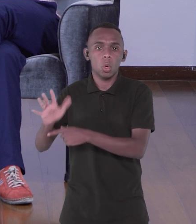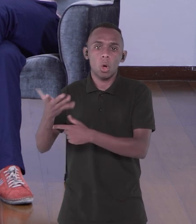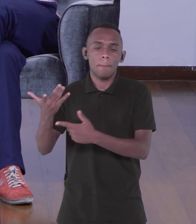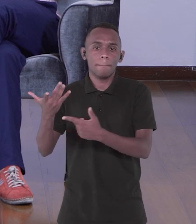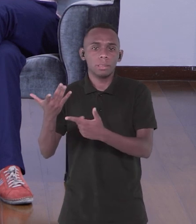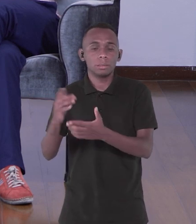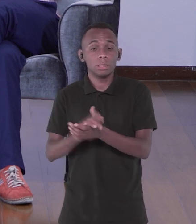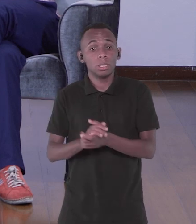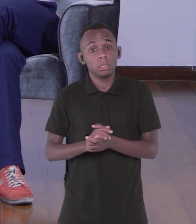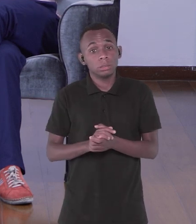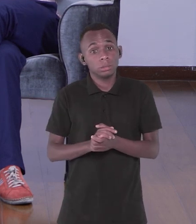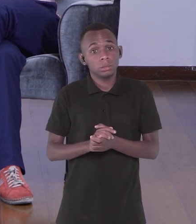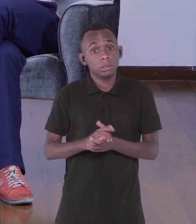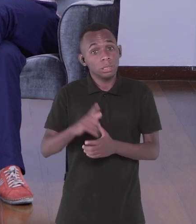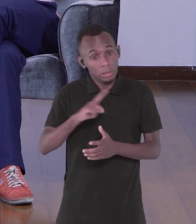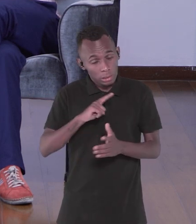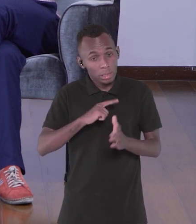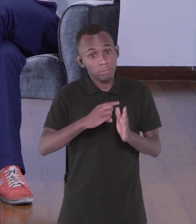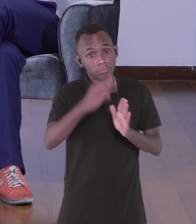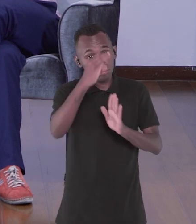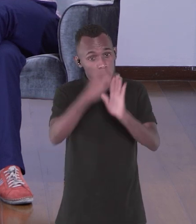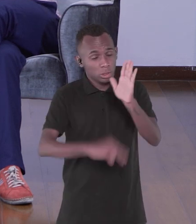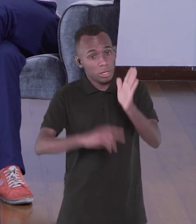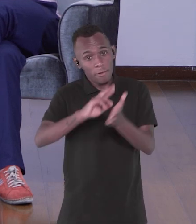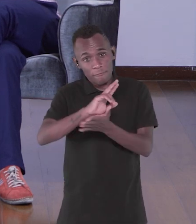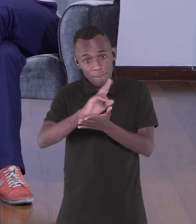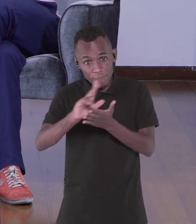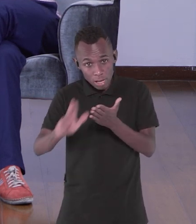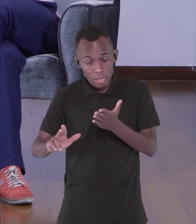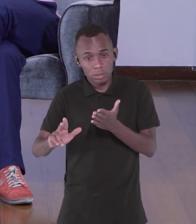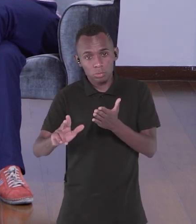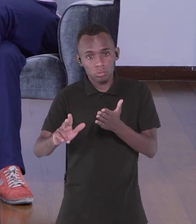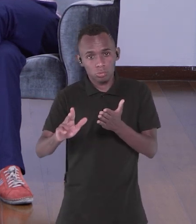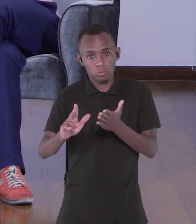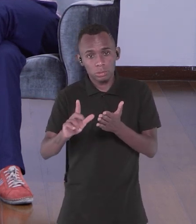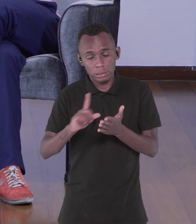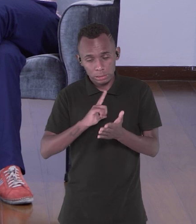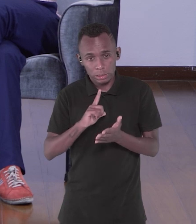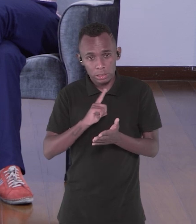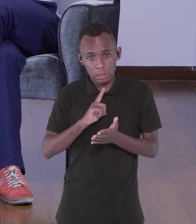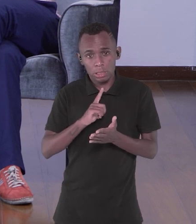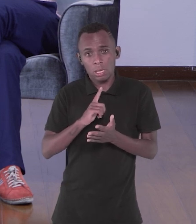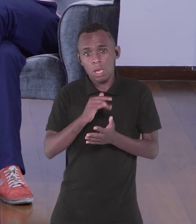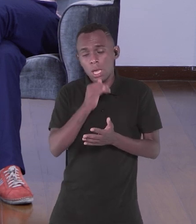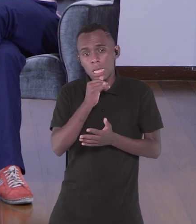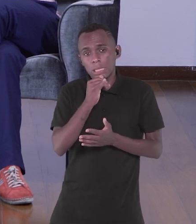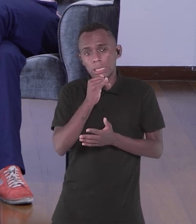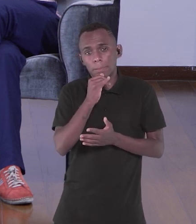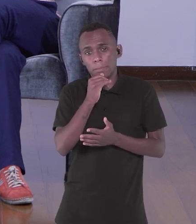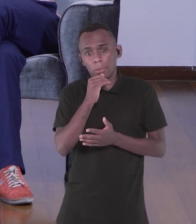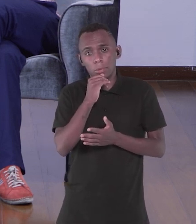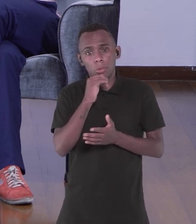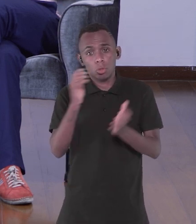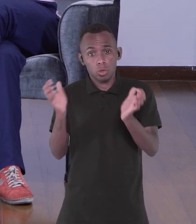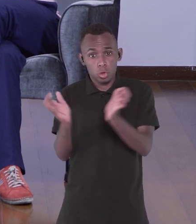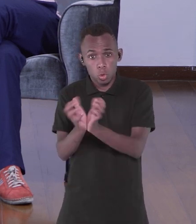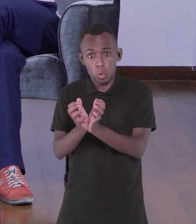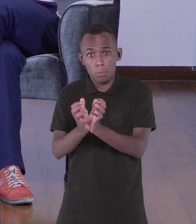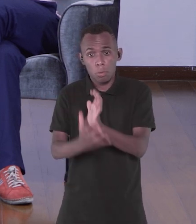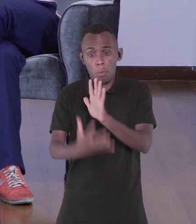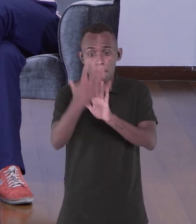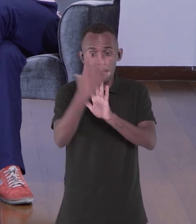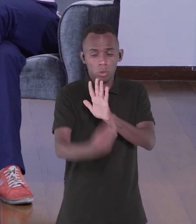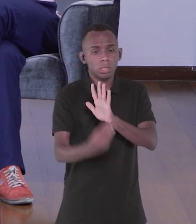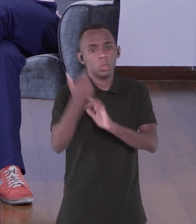tem hoje vários modelos. Esse modelo dessa elite, ela não consegue ser replicada em